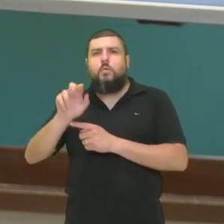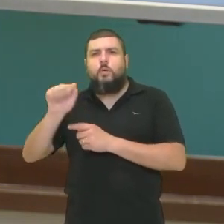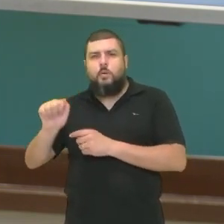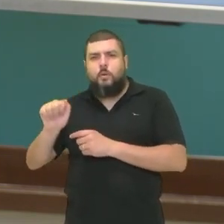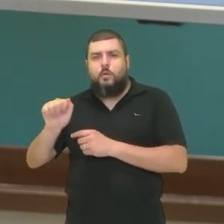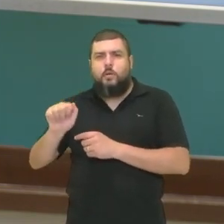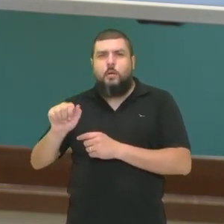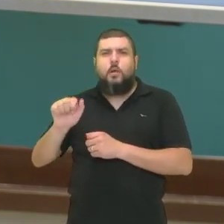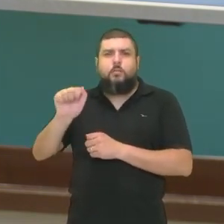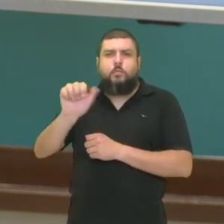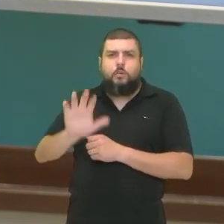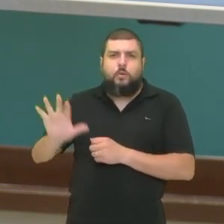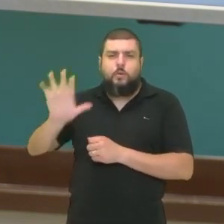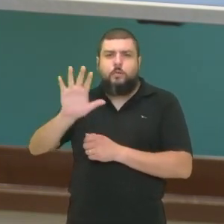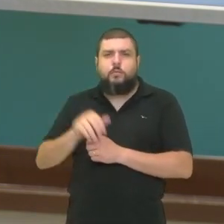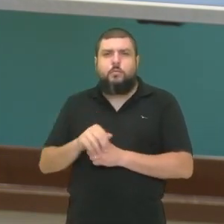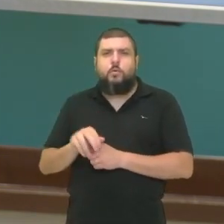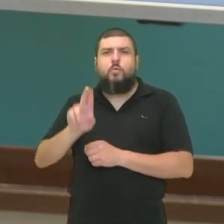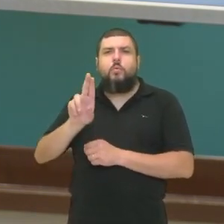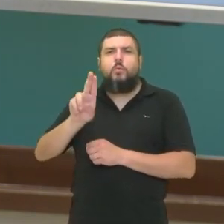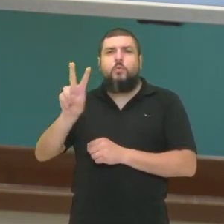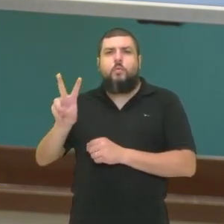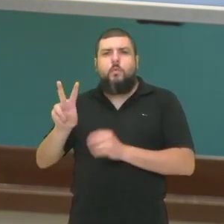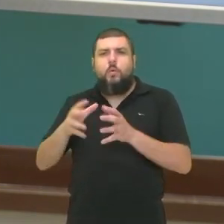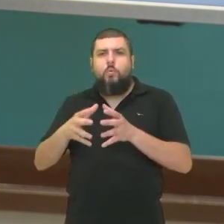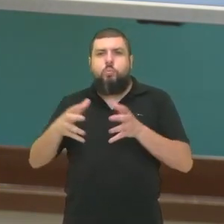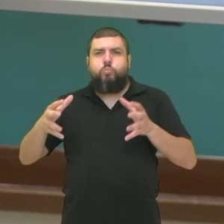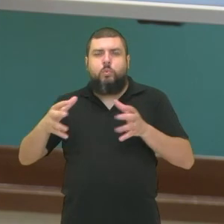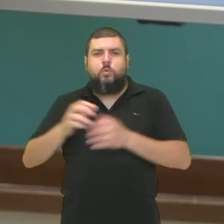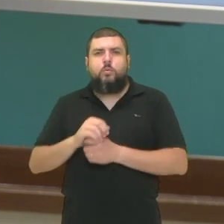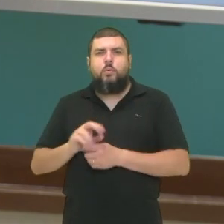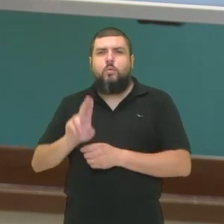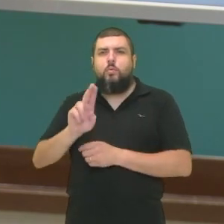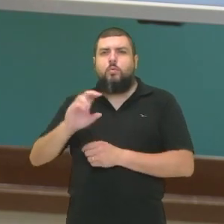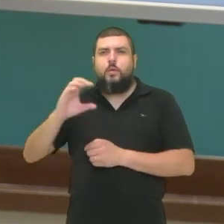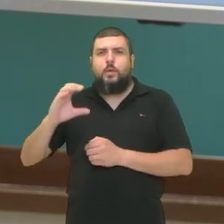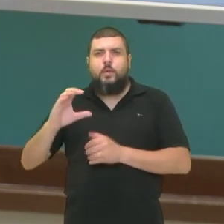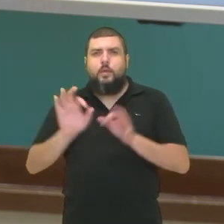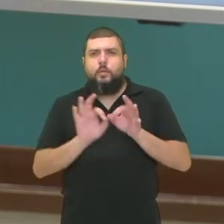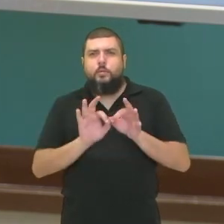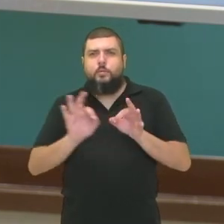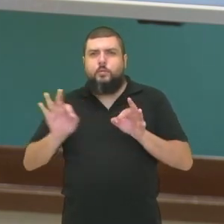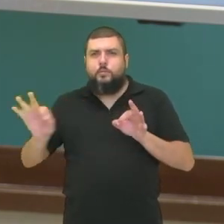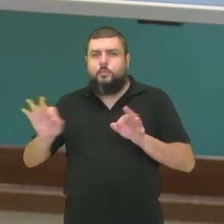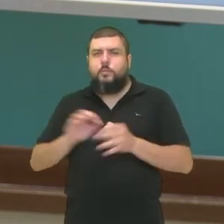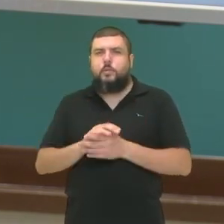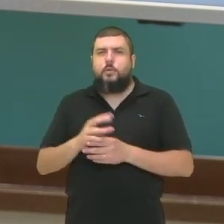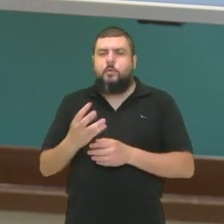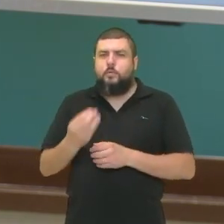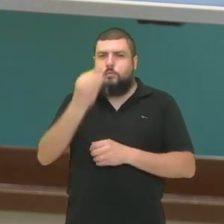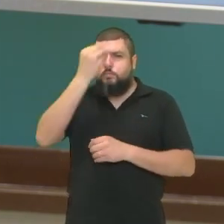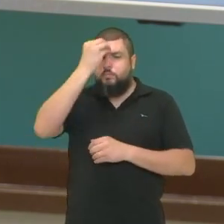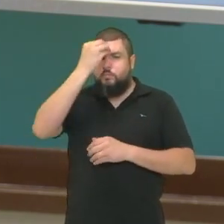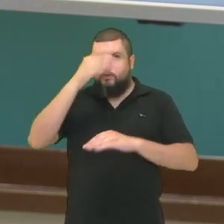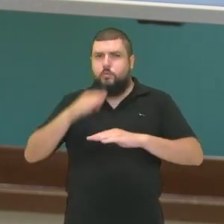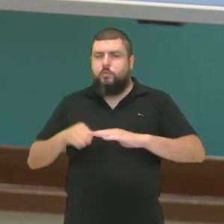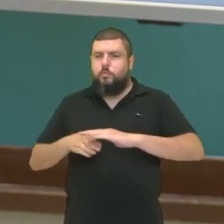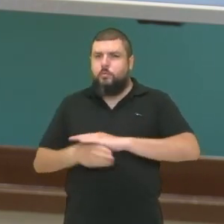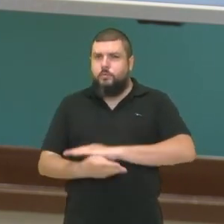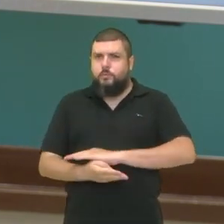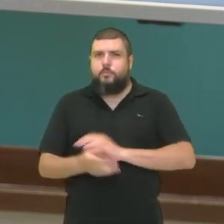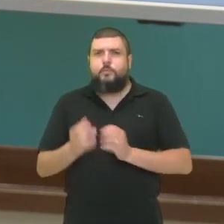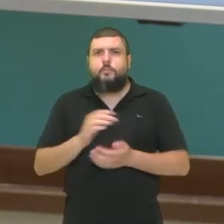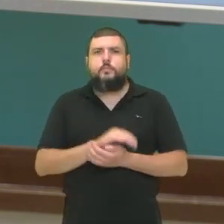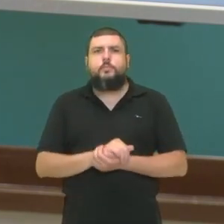volume ou o C para a unidade de comprimento. Então, para vocês se acostumarem com essa nomenclatura aqui também.